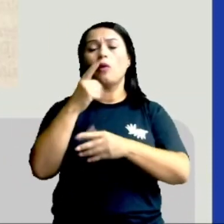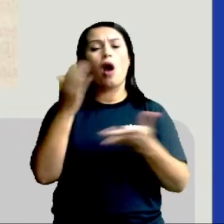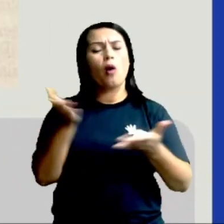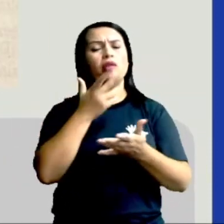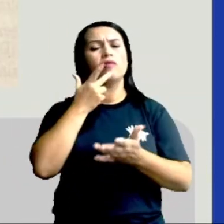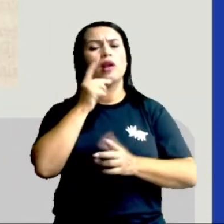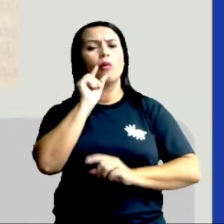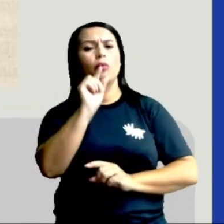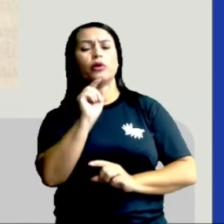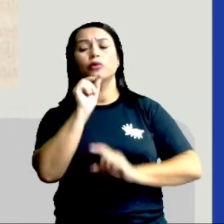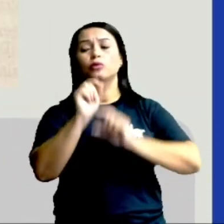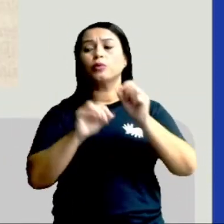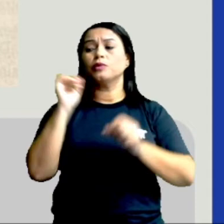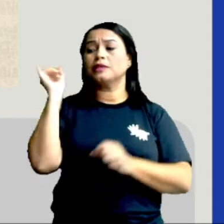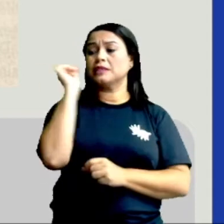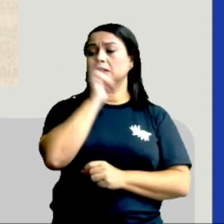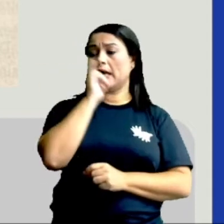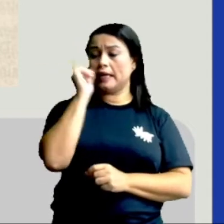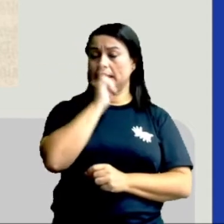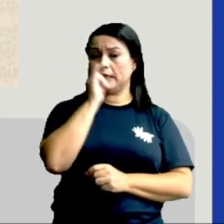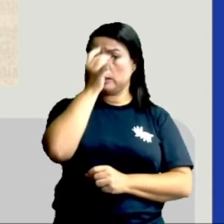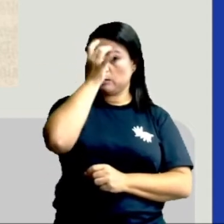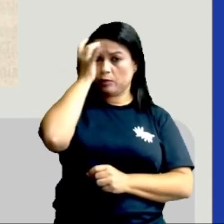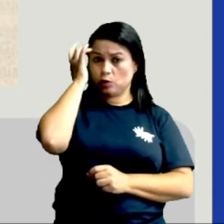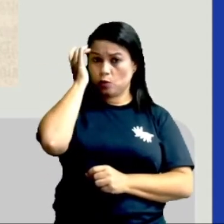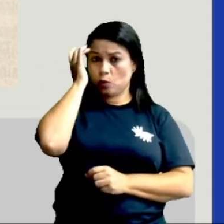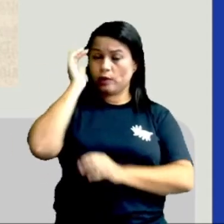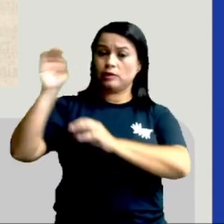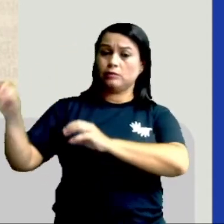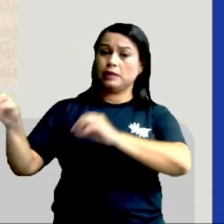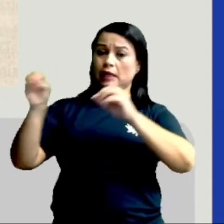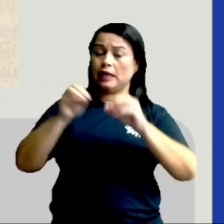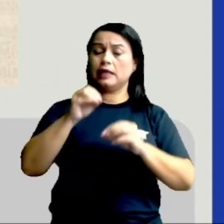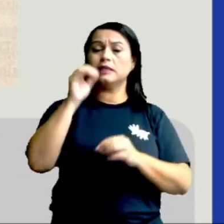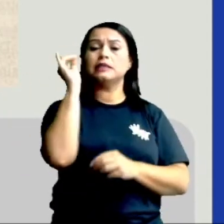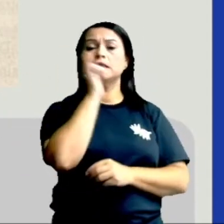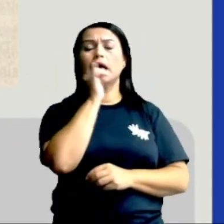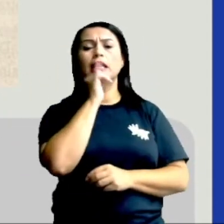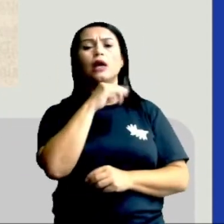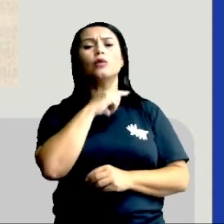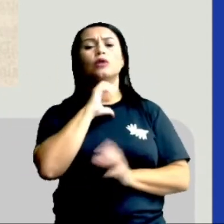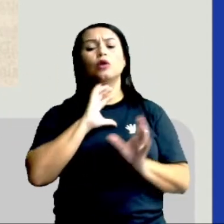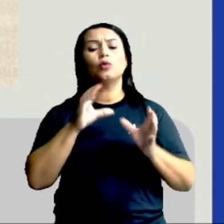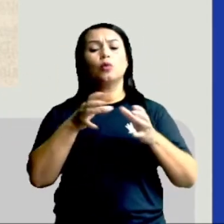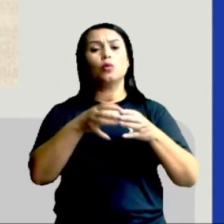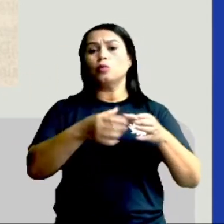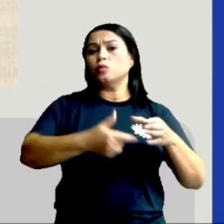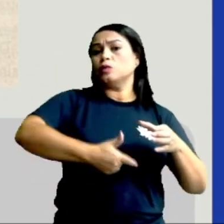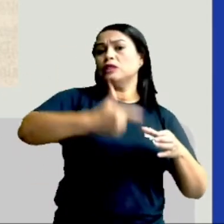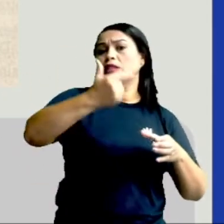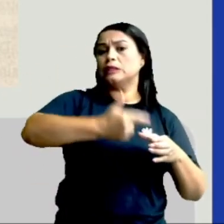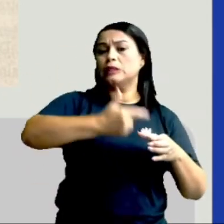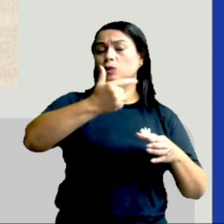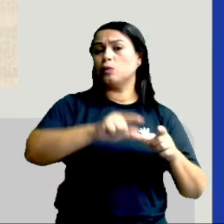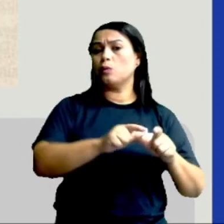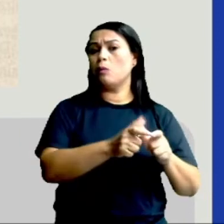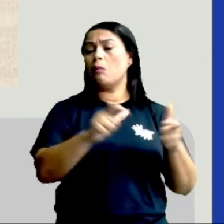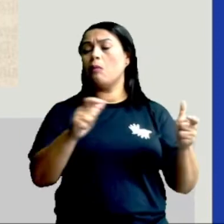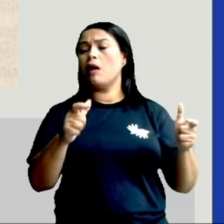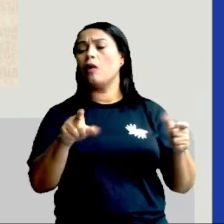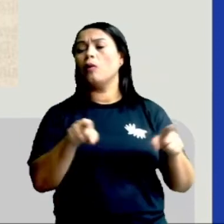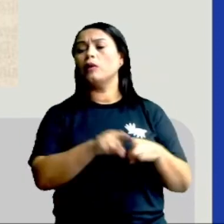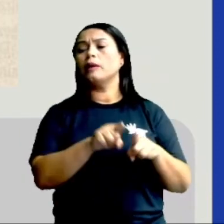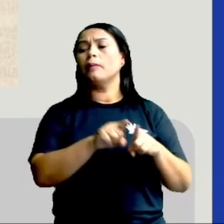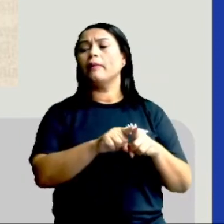Vamos falar um pouquinho sobre os italianos, tá? Os imigrantes italianos. O segundo maior grupo, eles